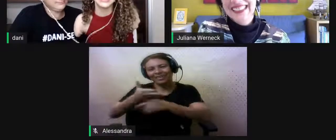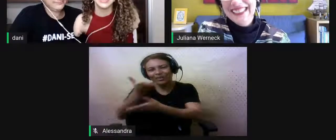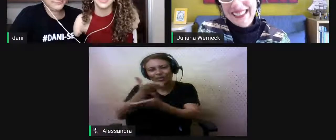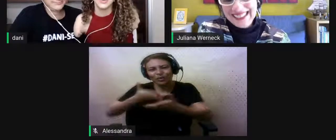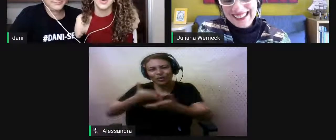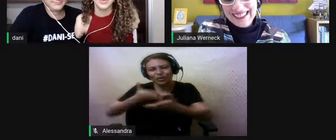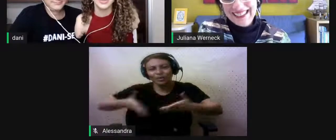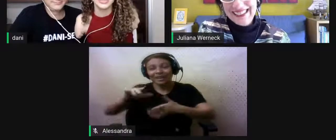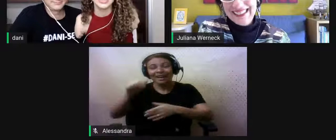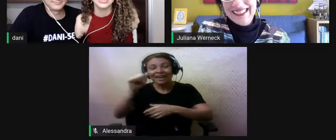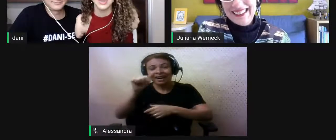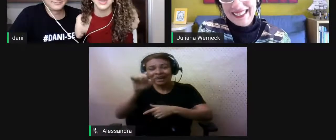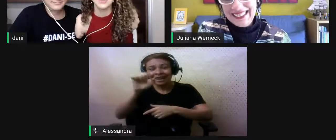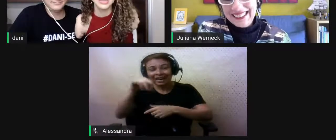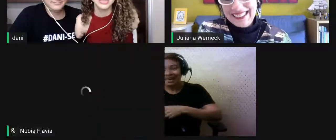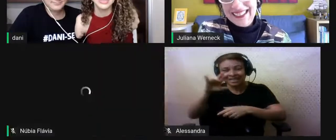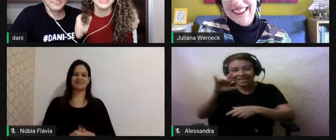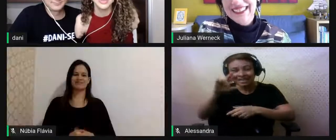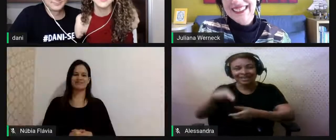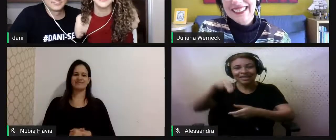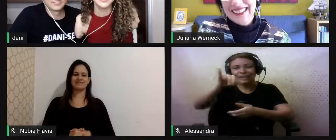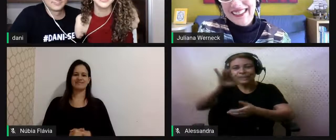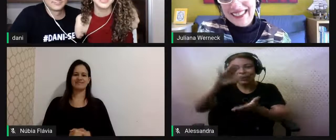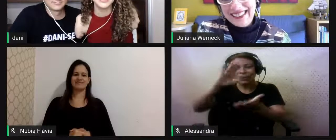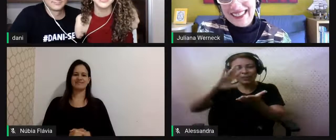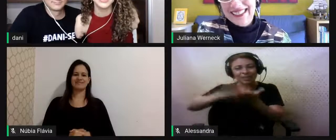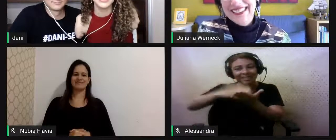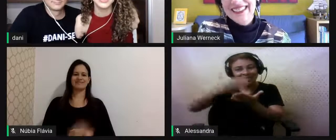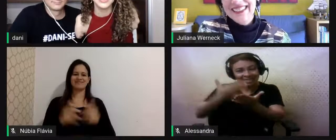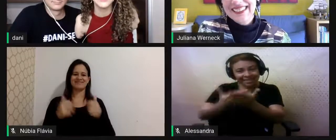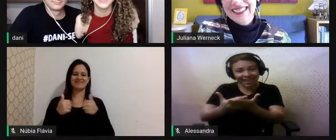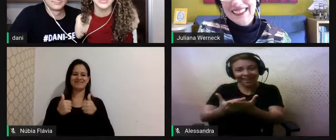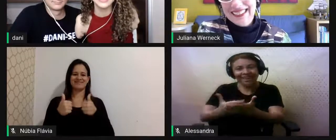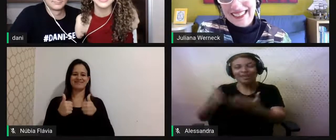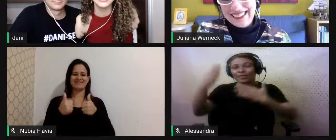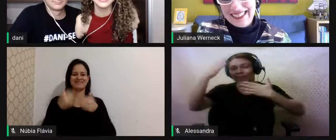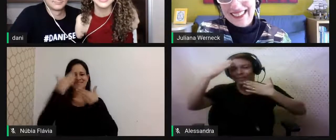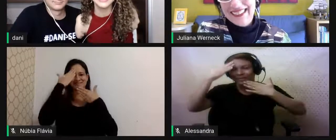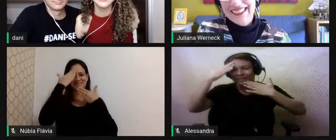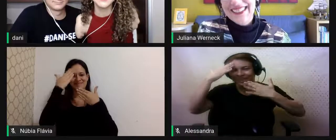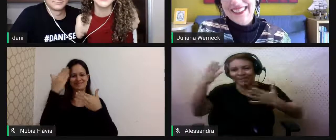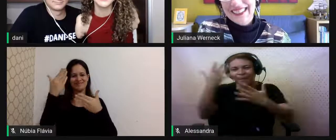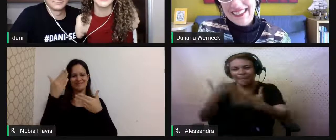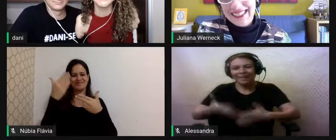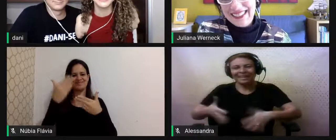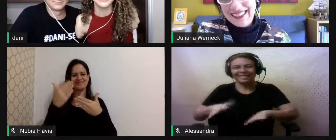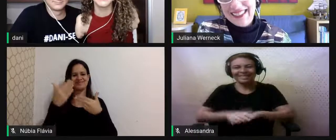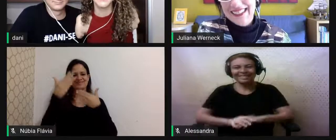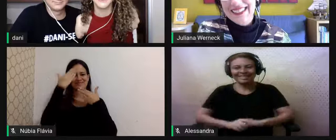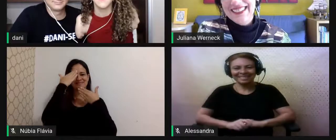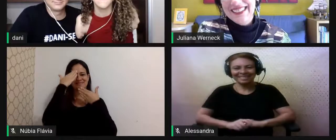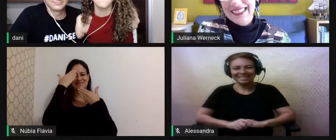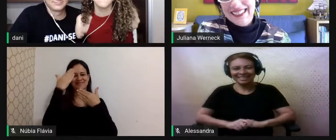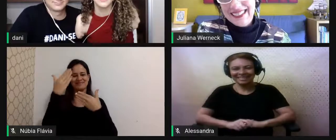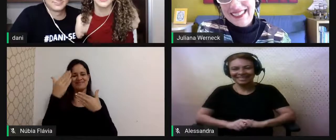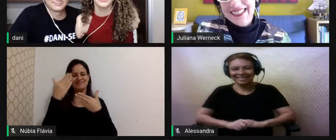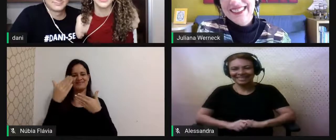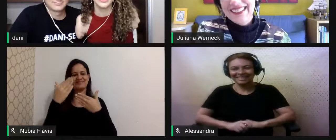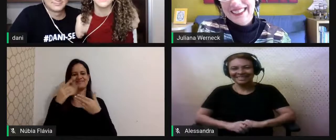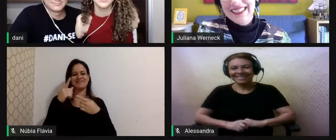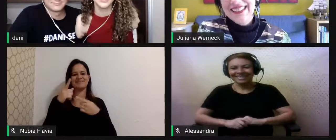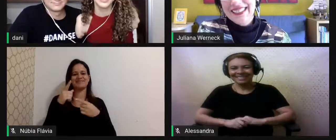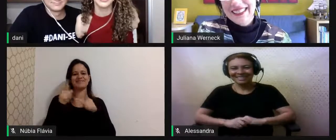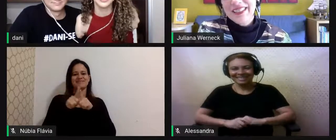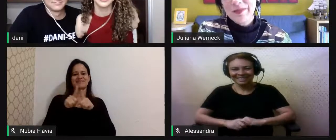obrigada, Alessandra e Núbia, nossos intérpretes, por deixar esse evento ainda mais inclusivo. O pessoal está participando.